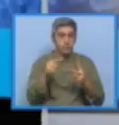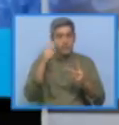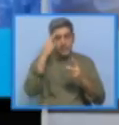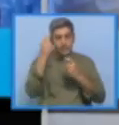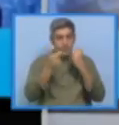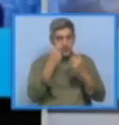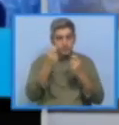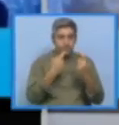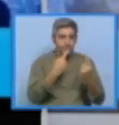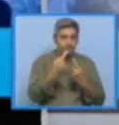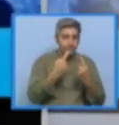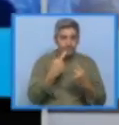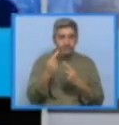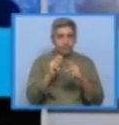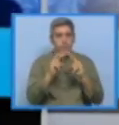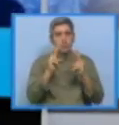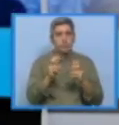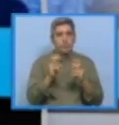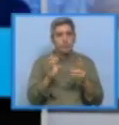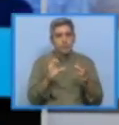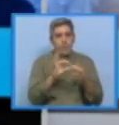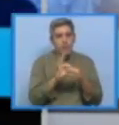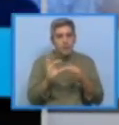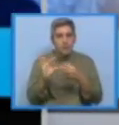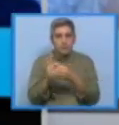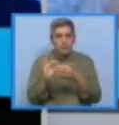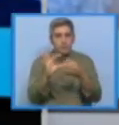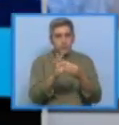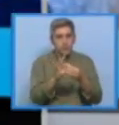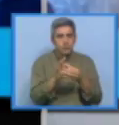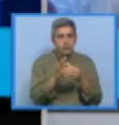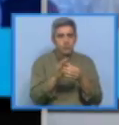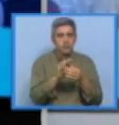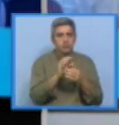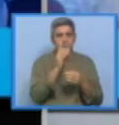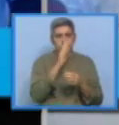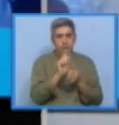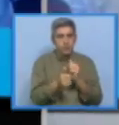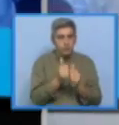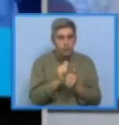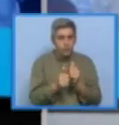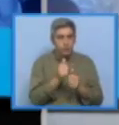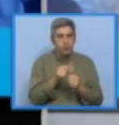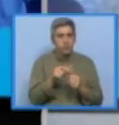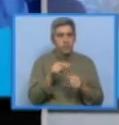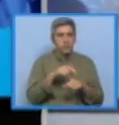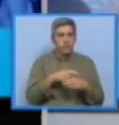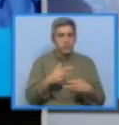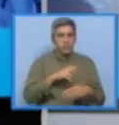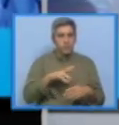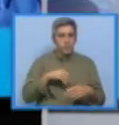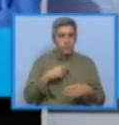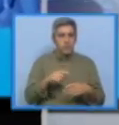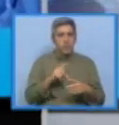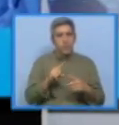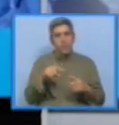reflexão dialogada sobre as conexões que a prática do desporto, o mundo do desporto, hoje estabelece